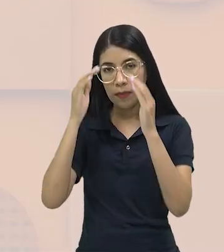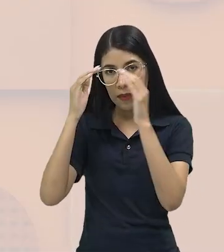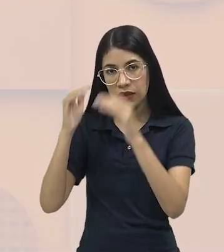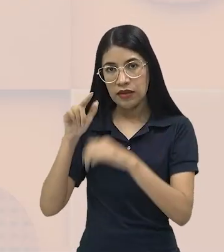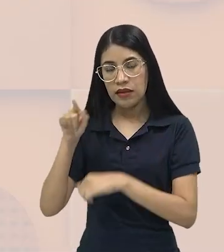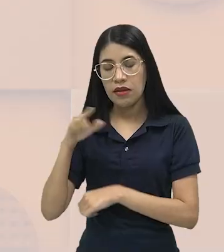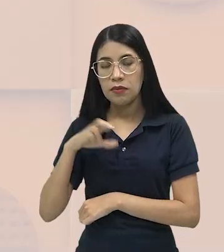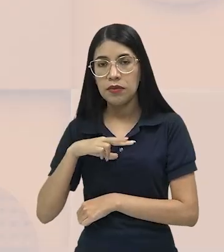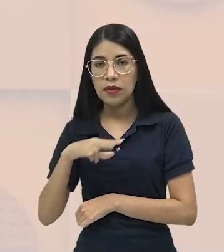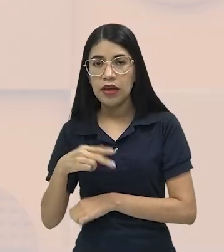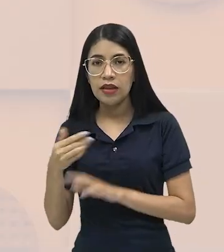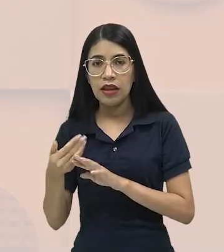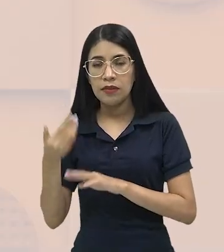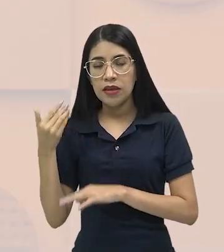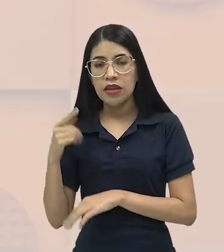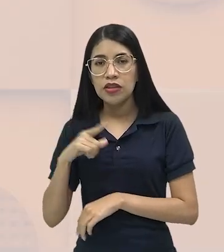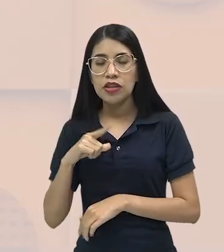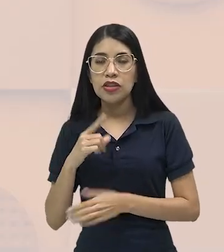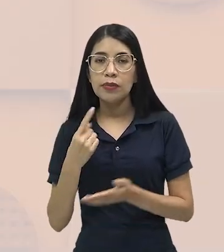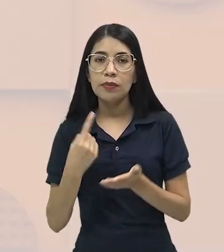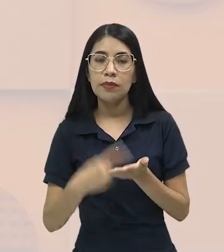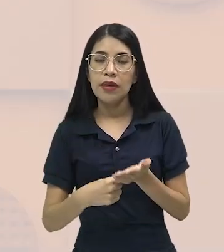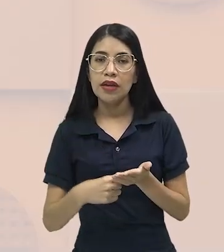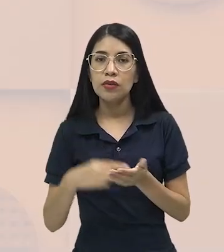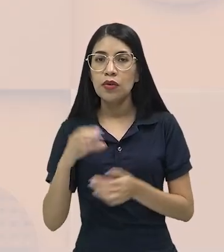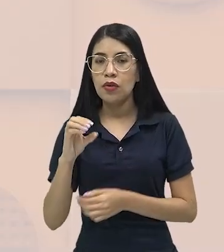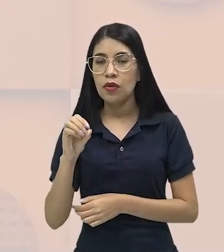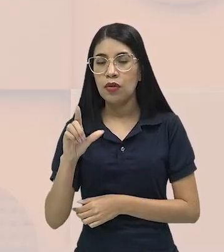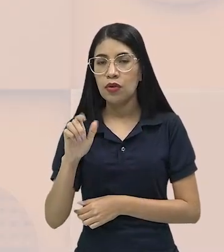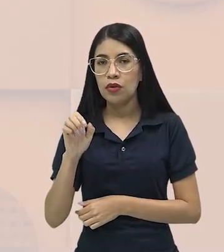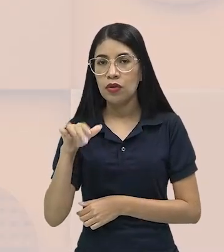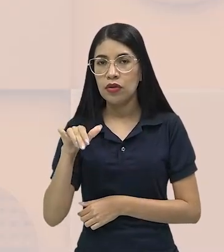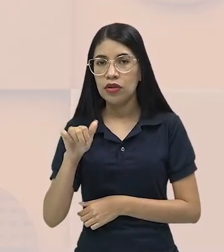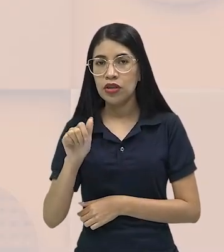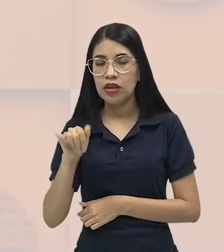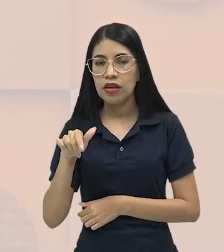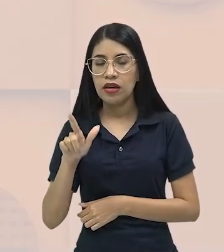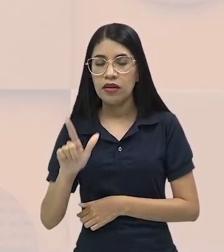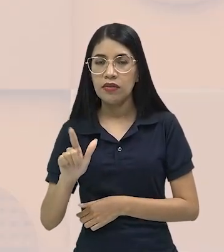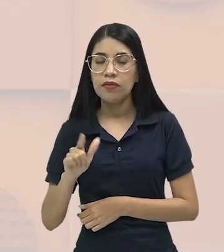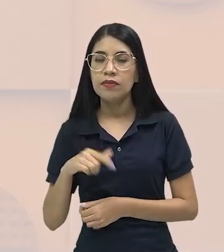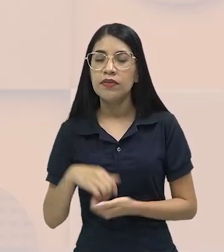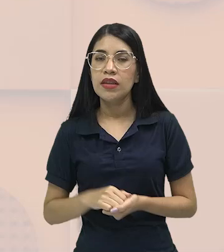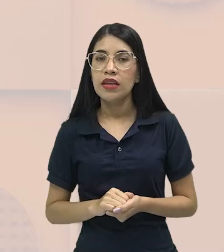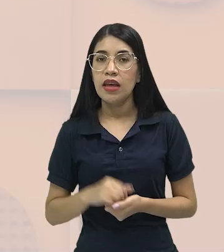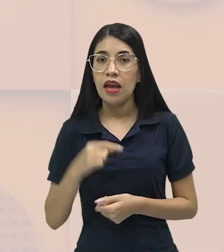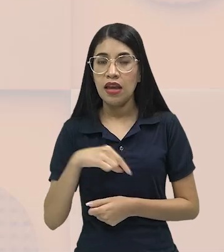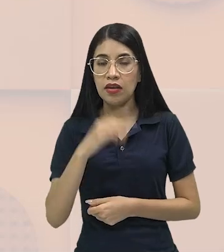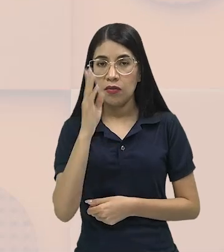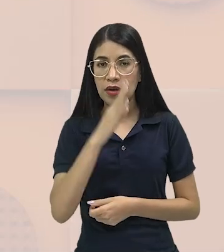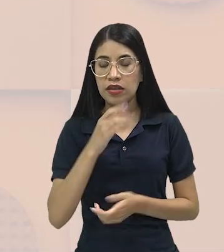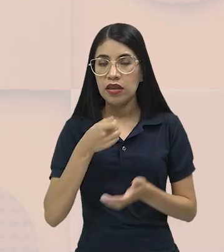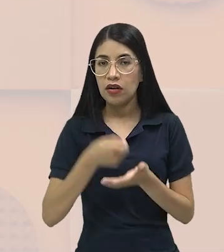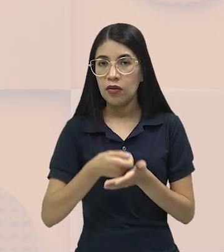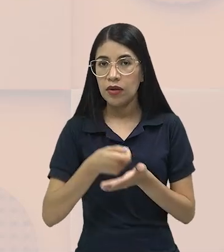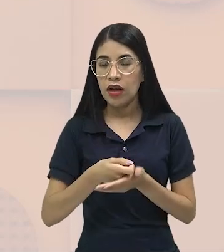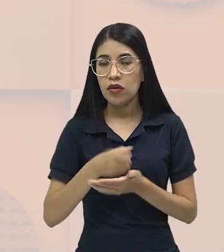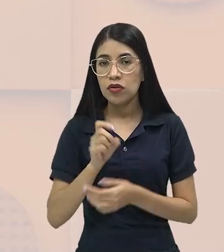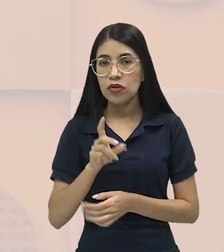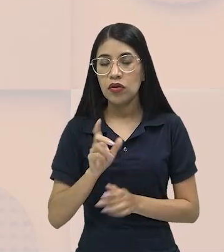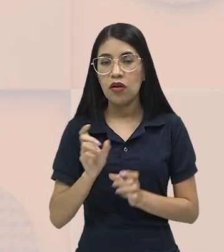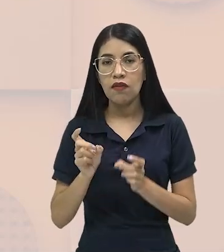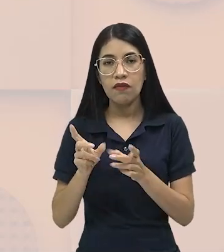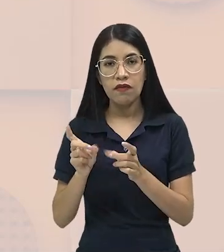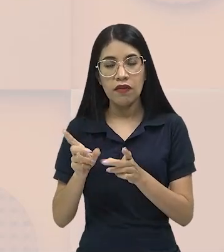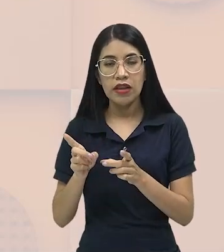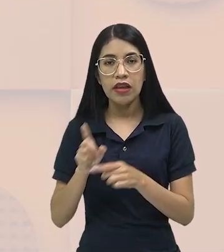existia um pacto chamado Pacto Colonial, onde nós éramos obrigados apenas a comercializar com